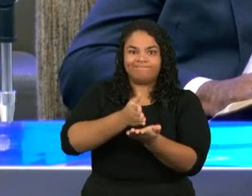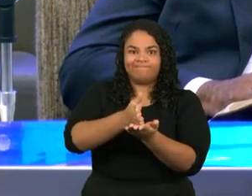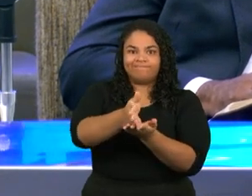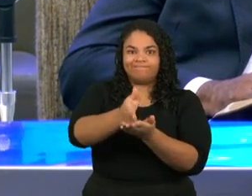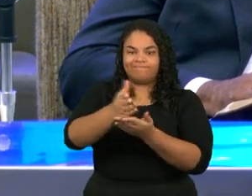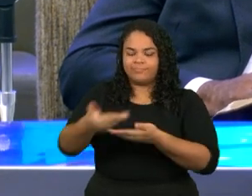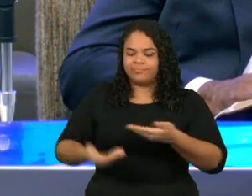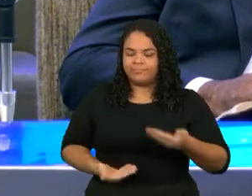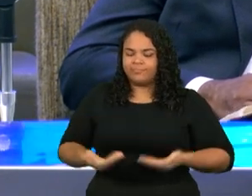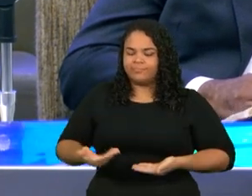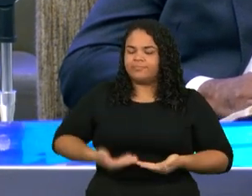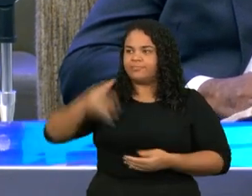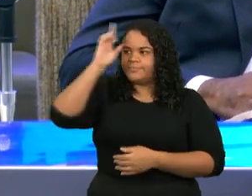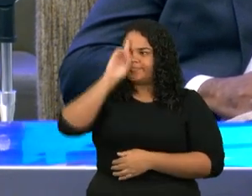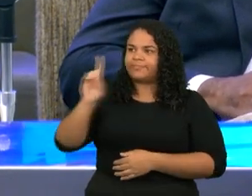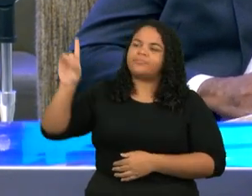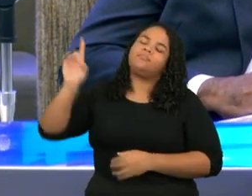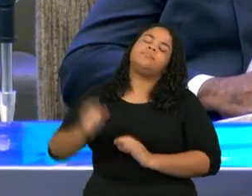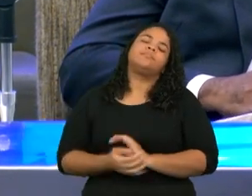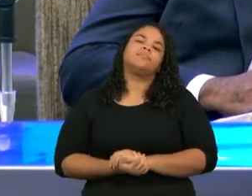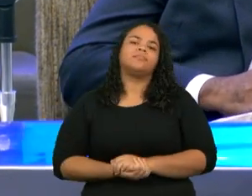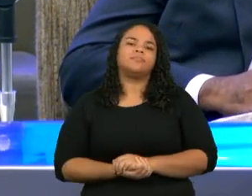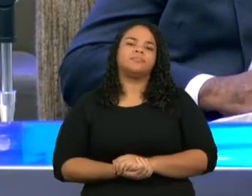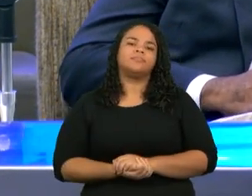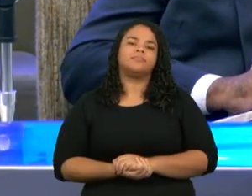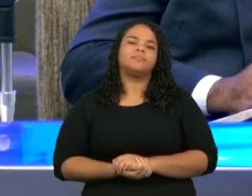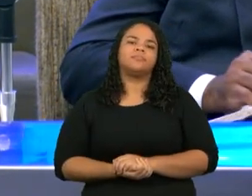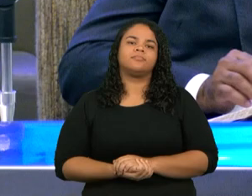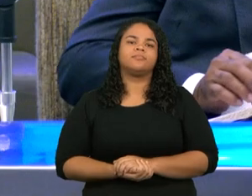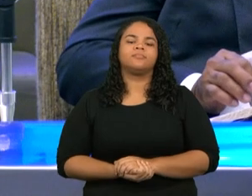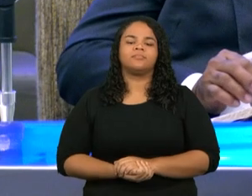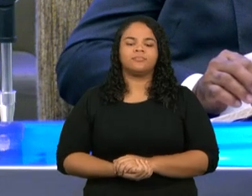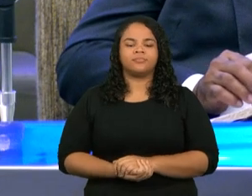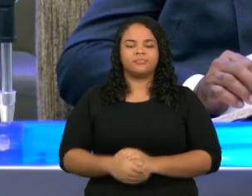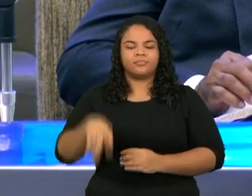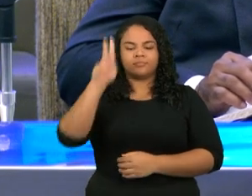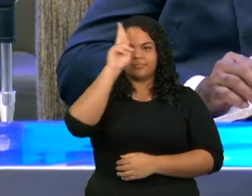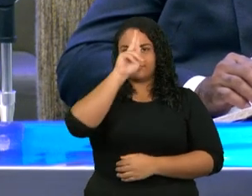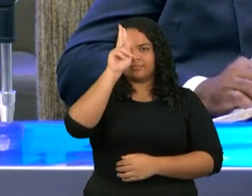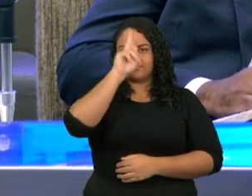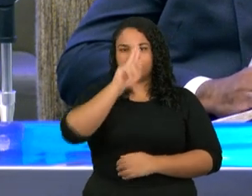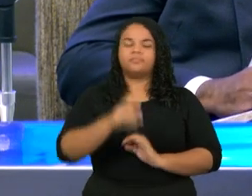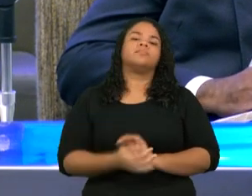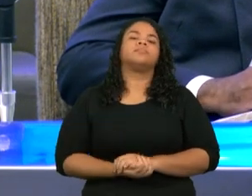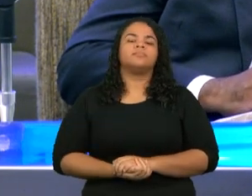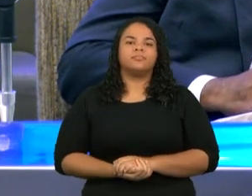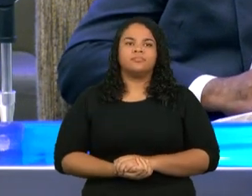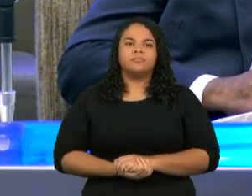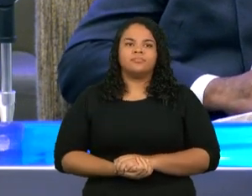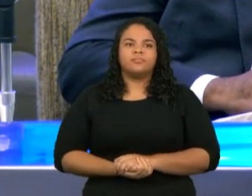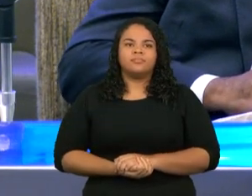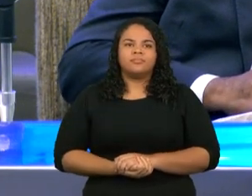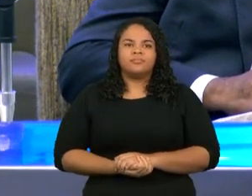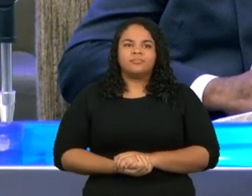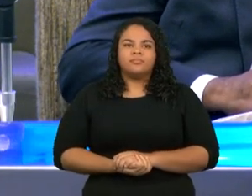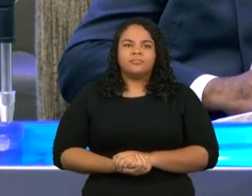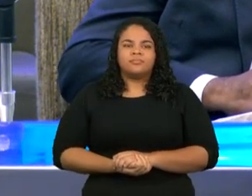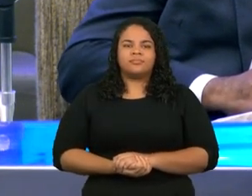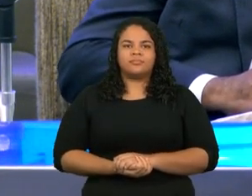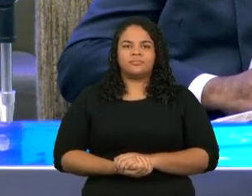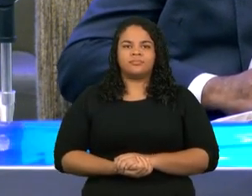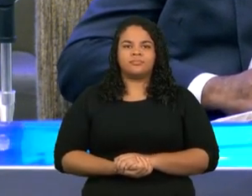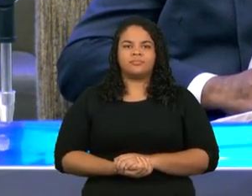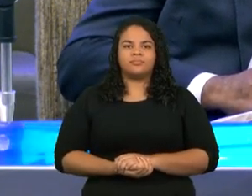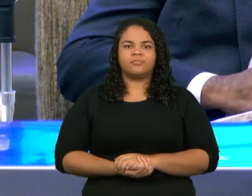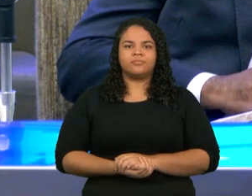escrito no evangelho de Mateus não o inimigo não a rompe a